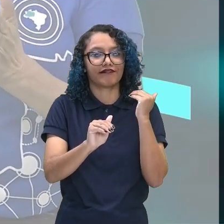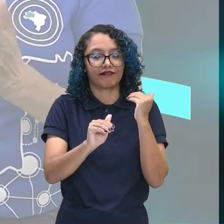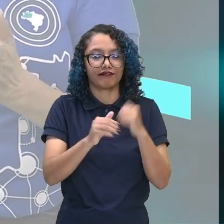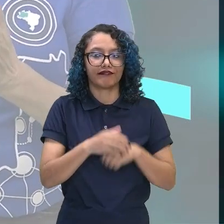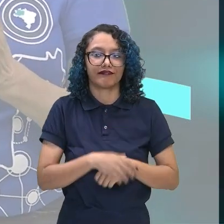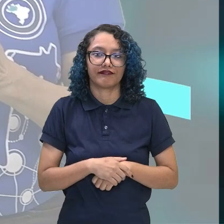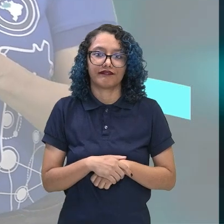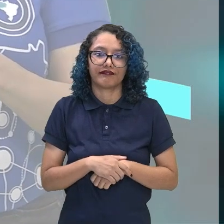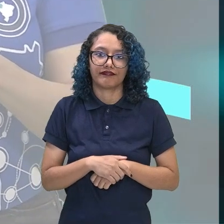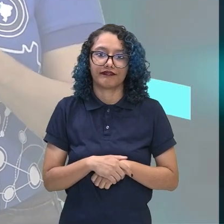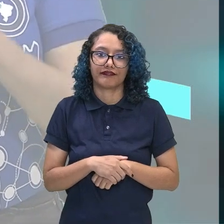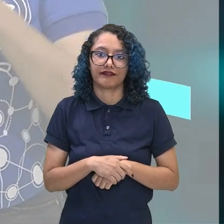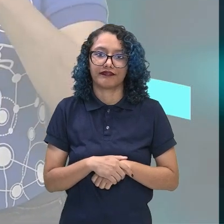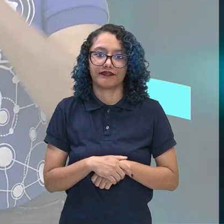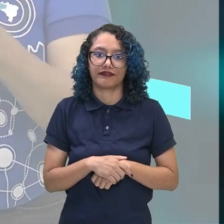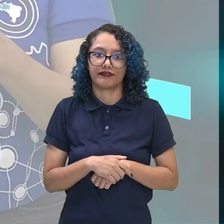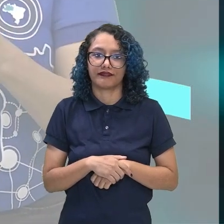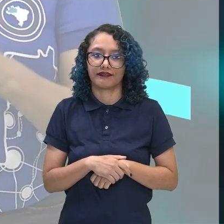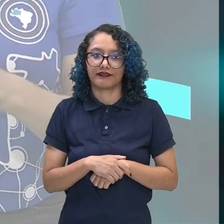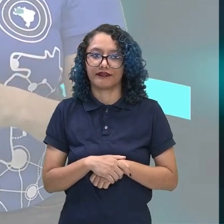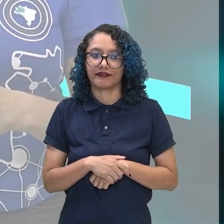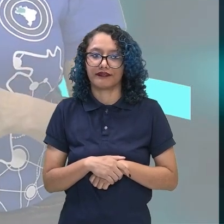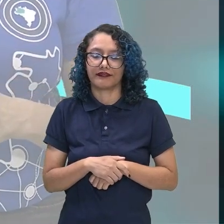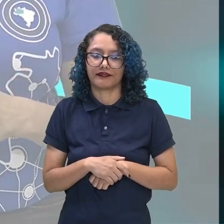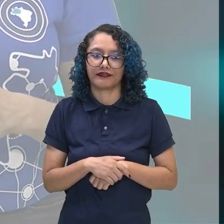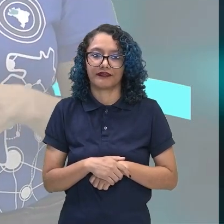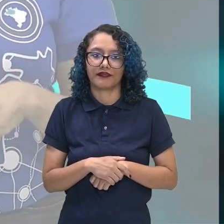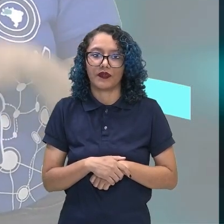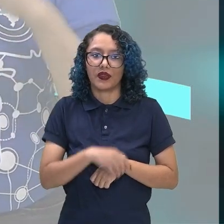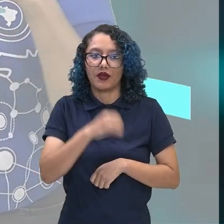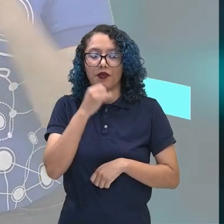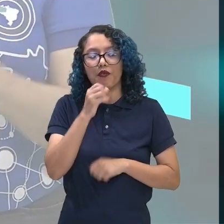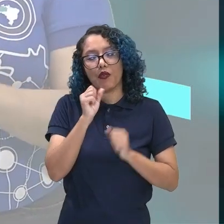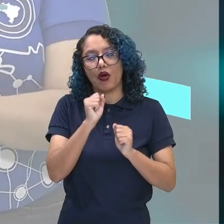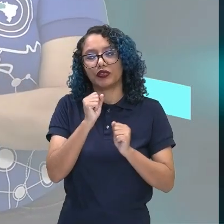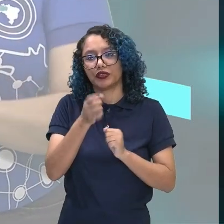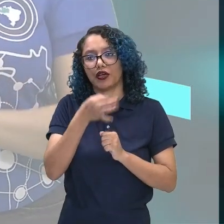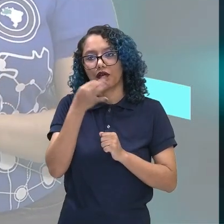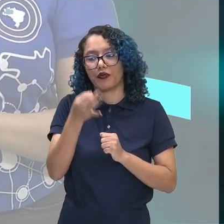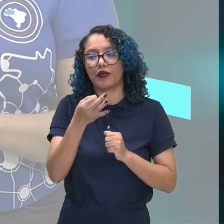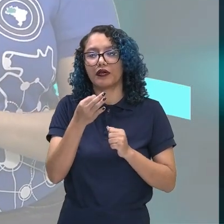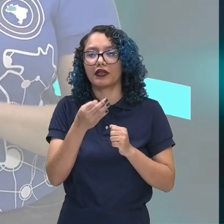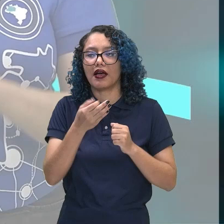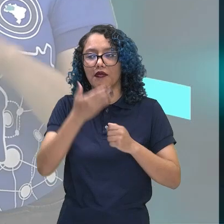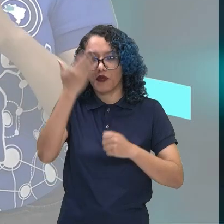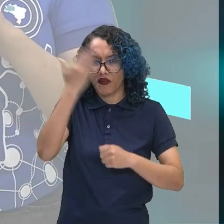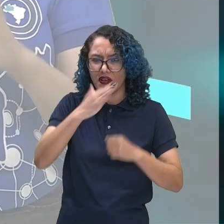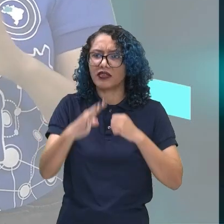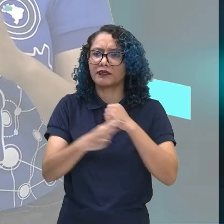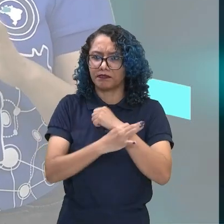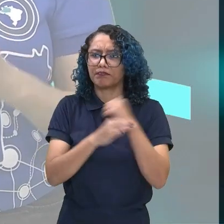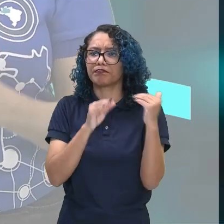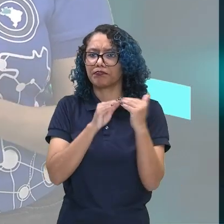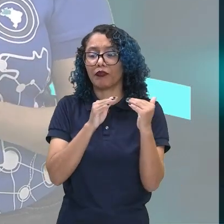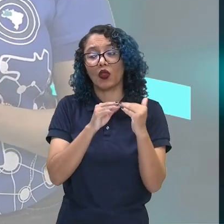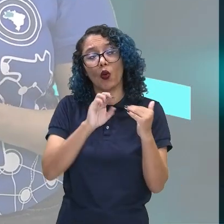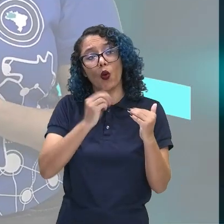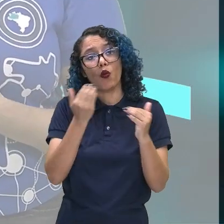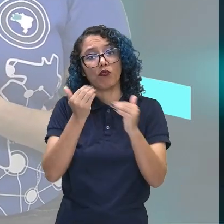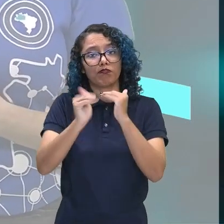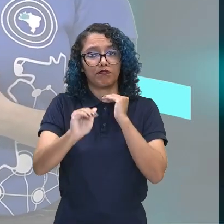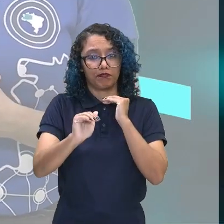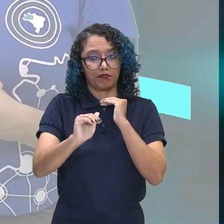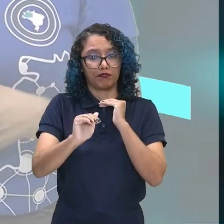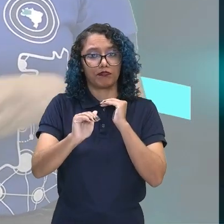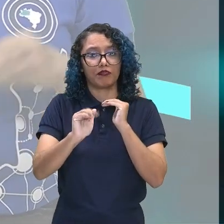de determinada coisa. Você está argumentando ou para comprovar ou para negar, né, aquela temática que está